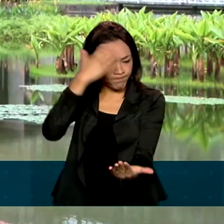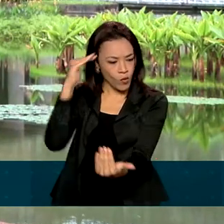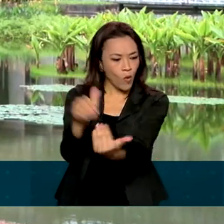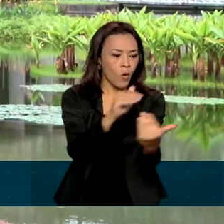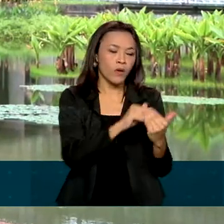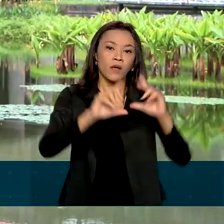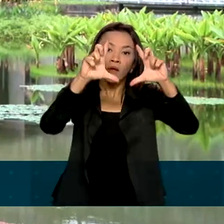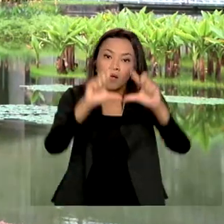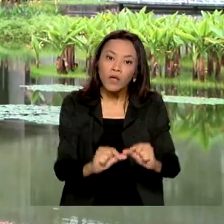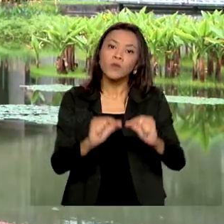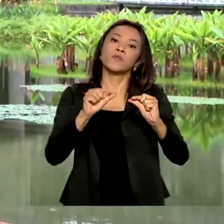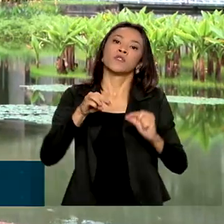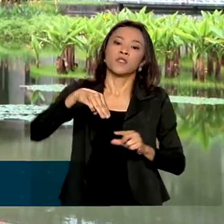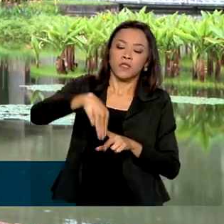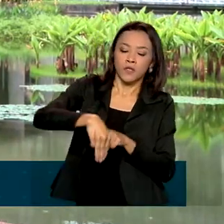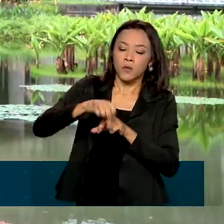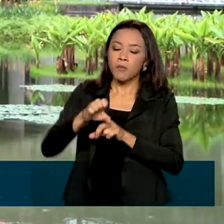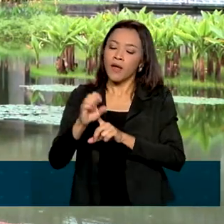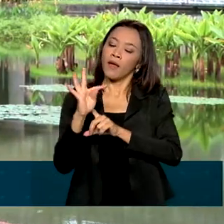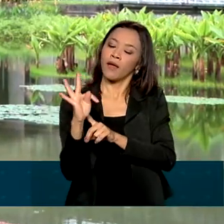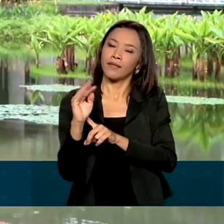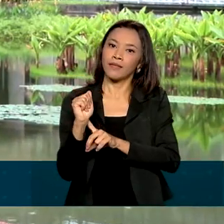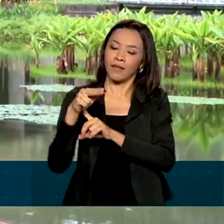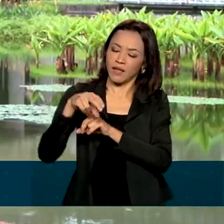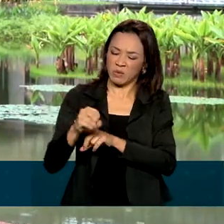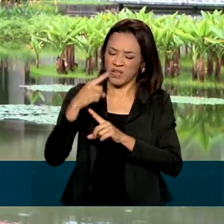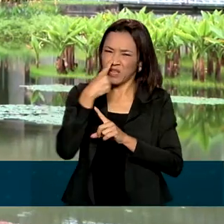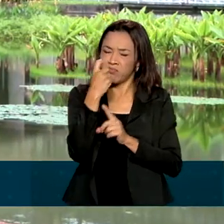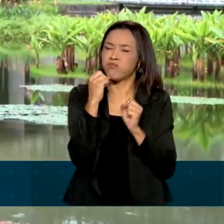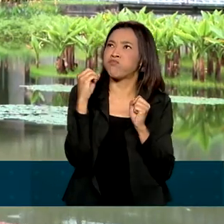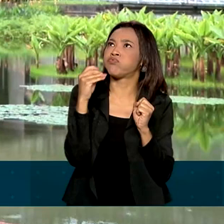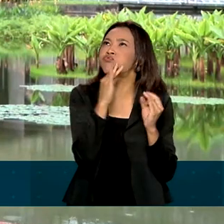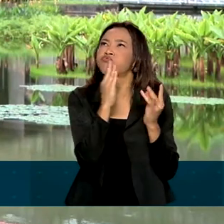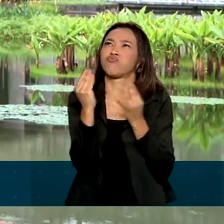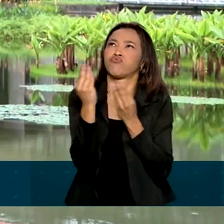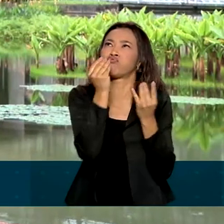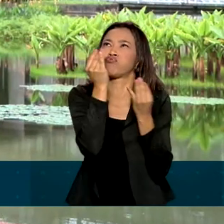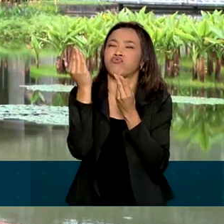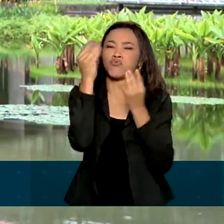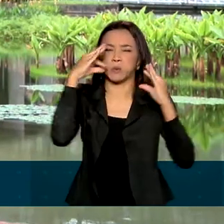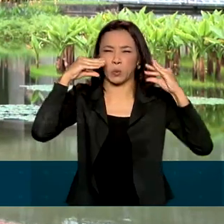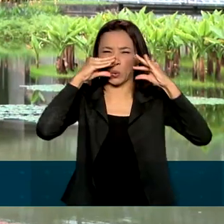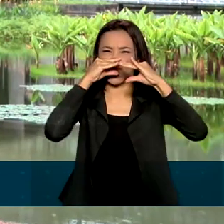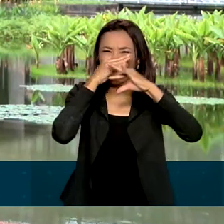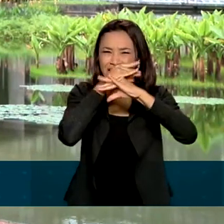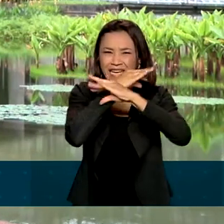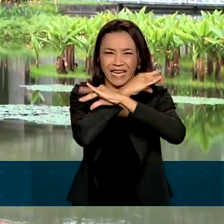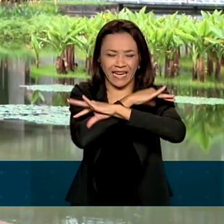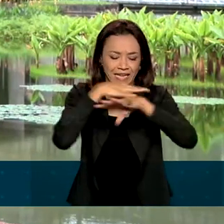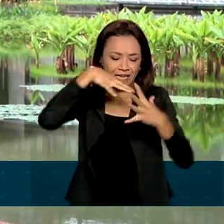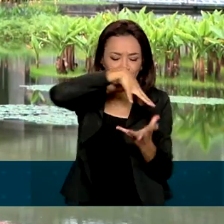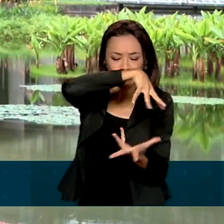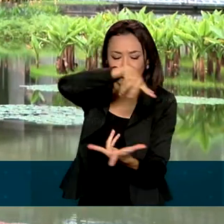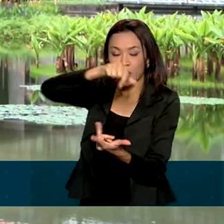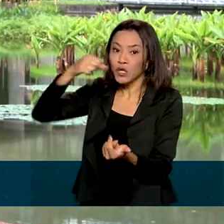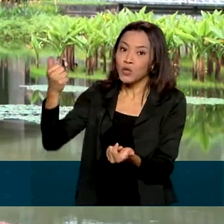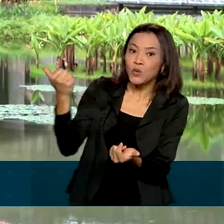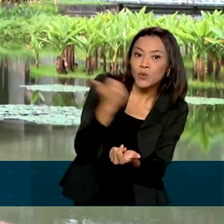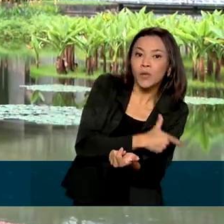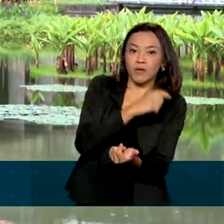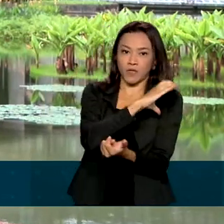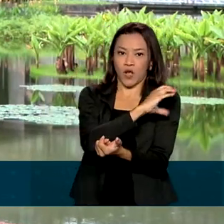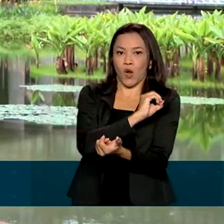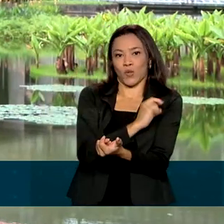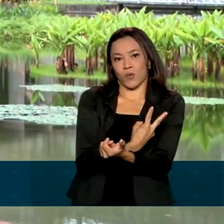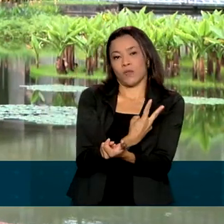2030. O gás de efeito estufa é mais potente na elevação das temperaturas da terra que o dióxido de carbono. Por isso,